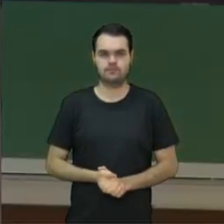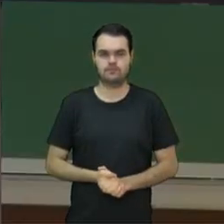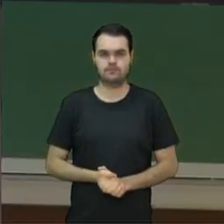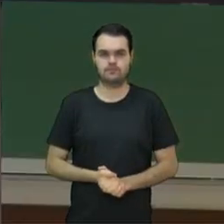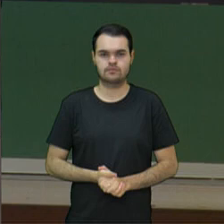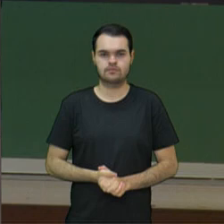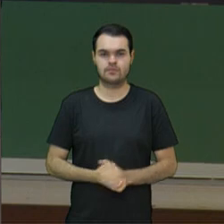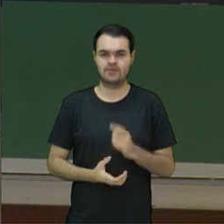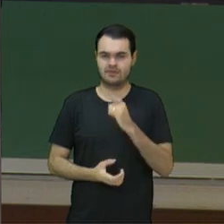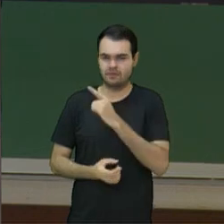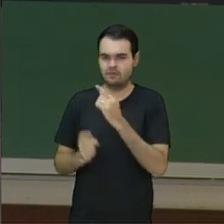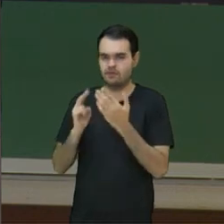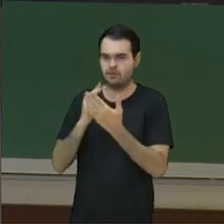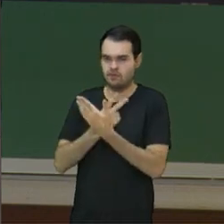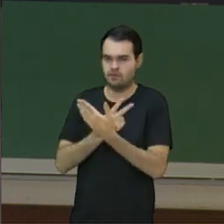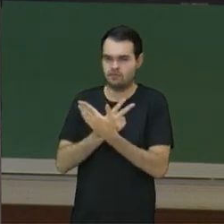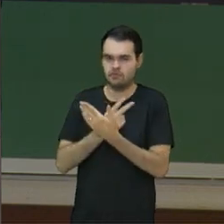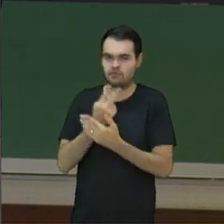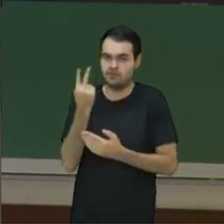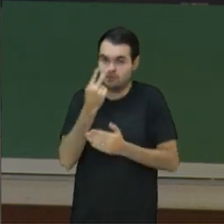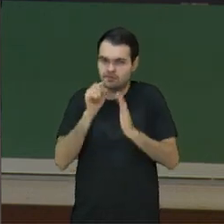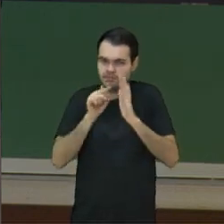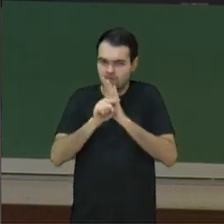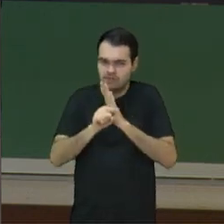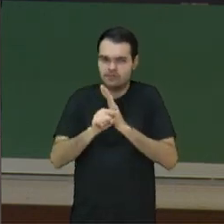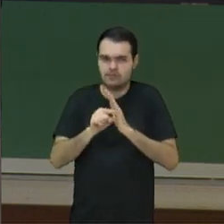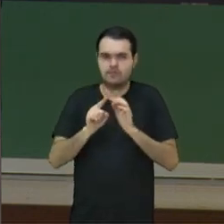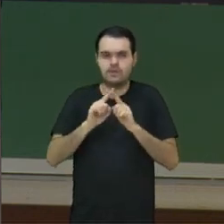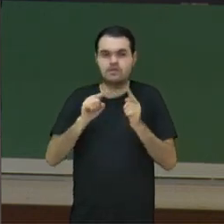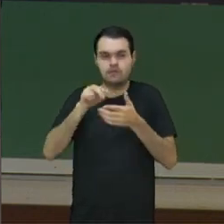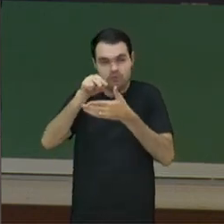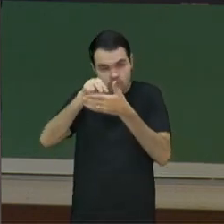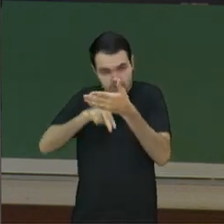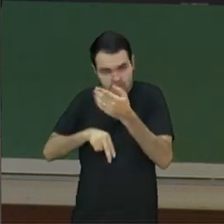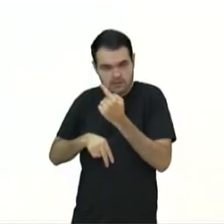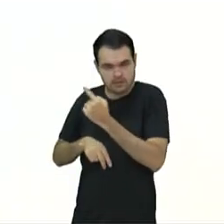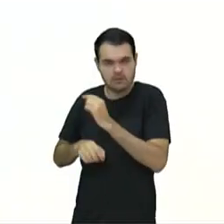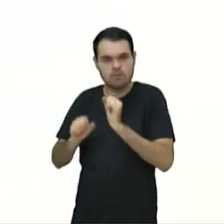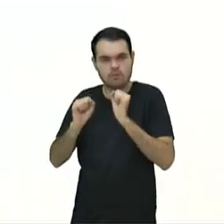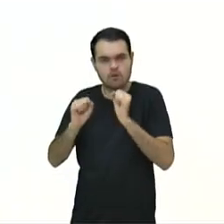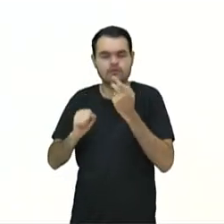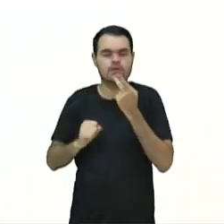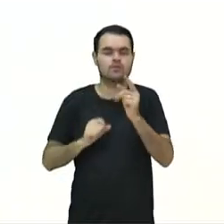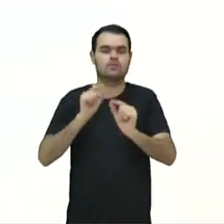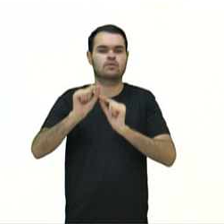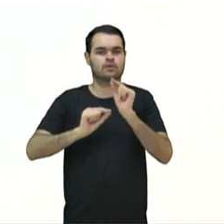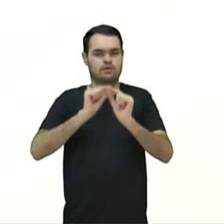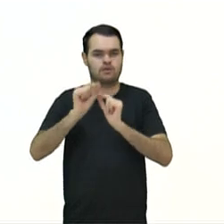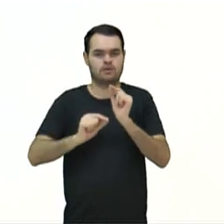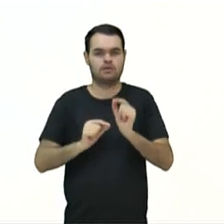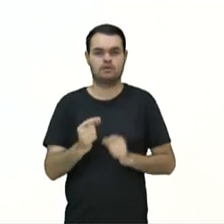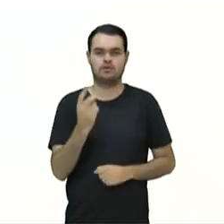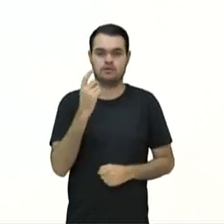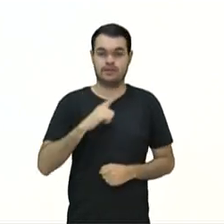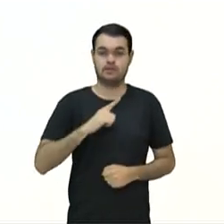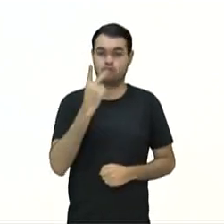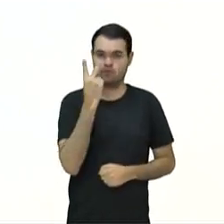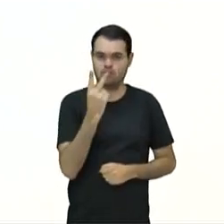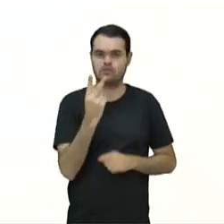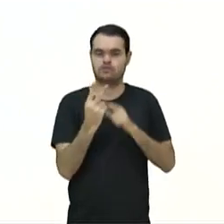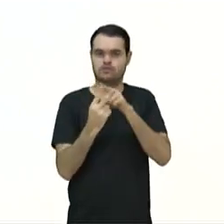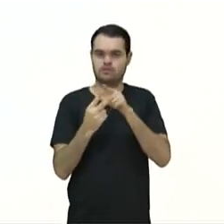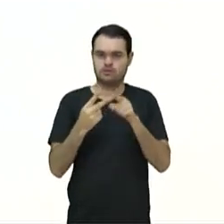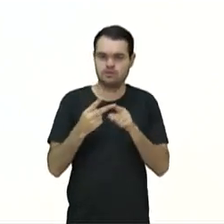Aqui saiu errado, aqui é o segundo quiz, né? Então eu vou fazer a leitura aqui. Podemos dizer que há dois tipos de